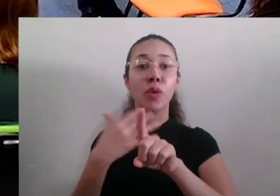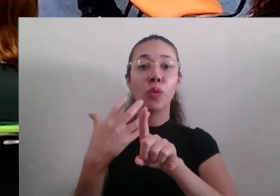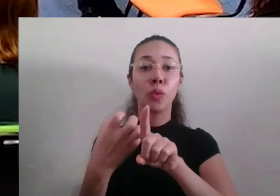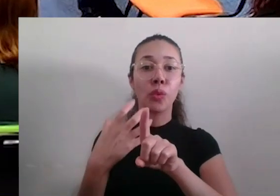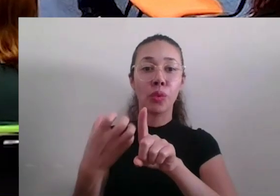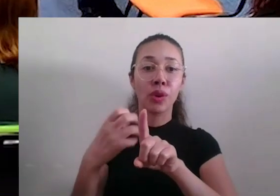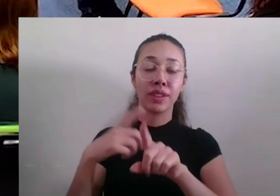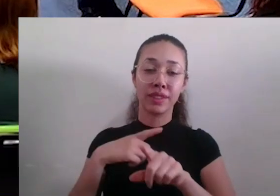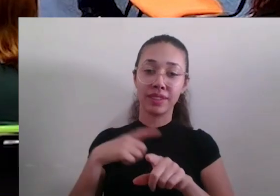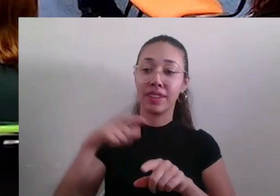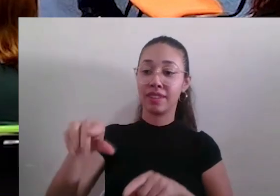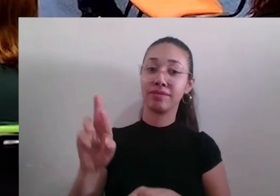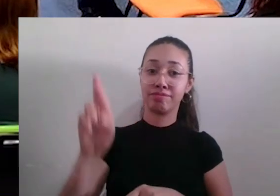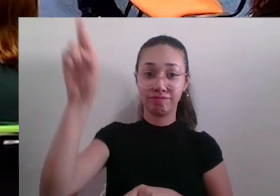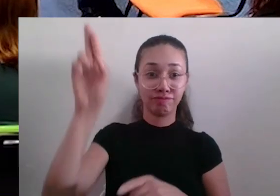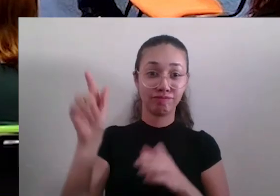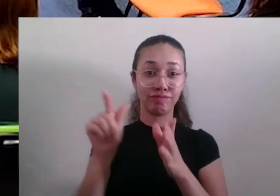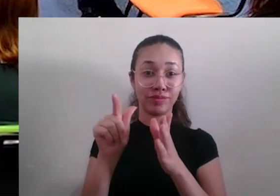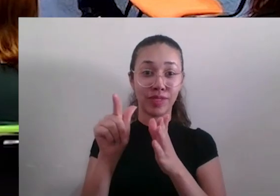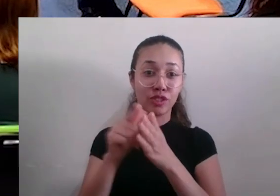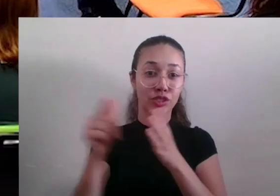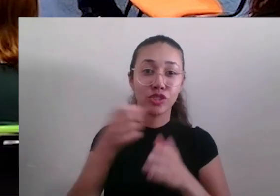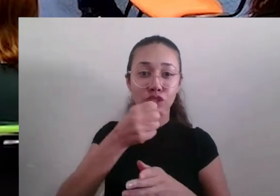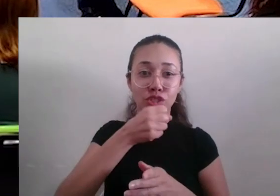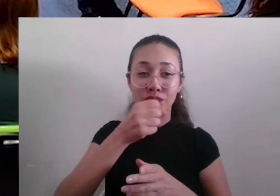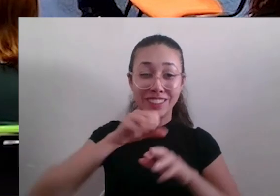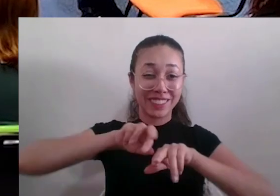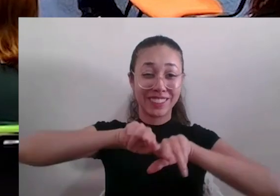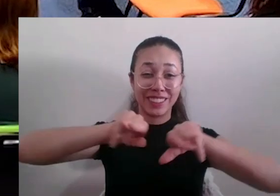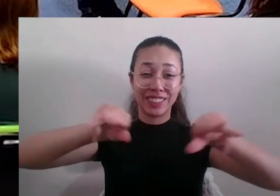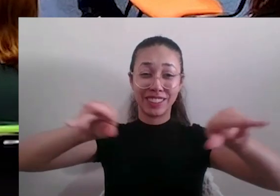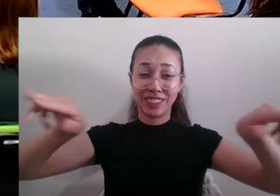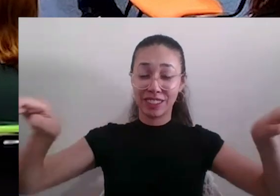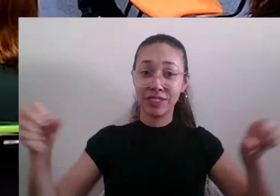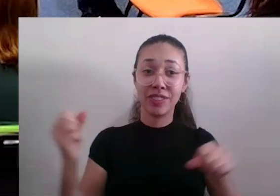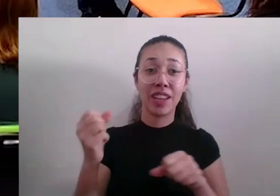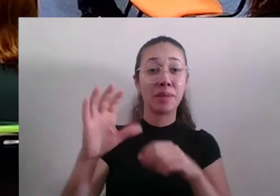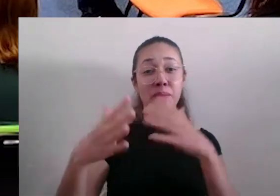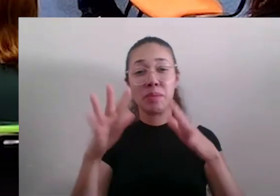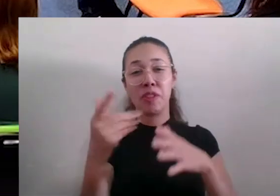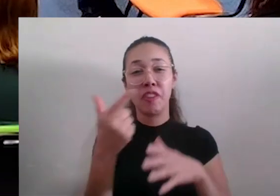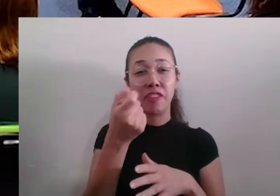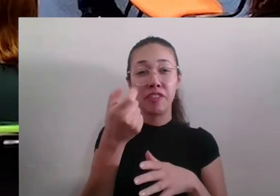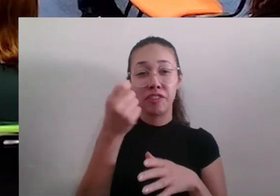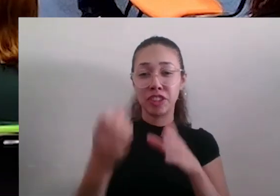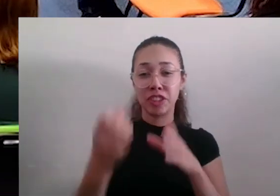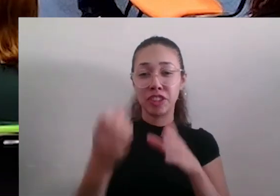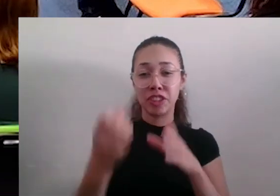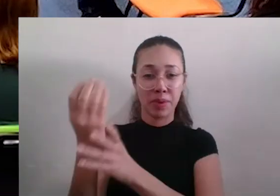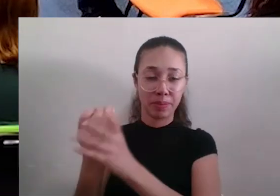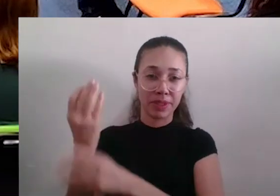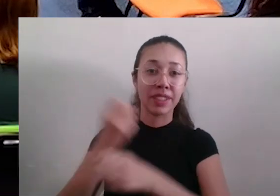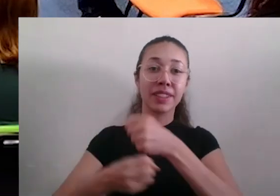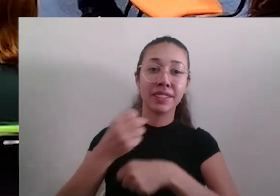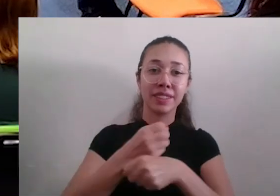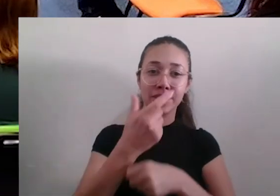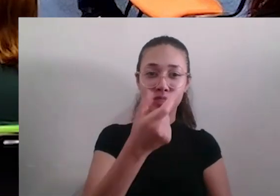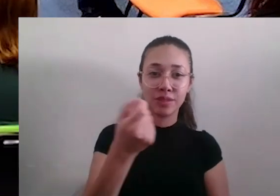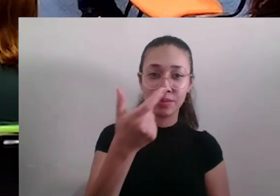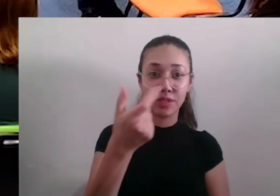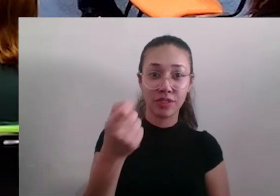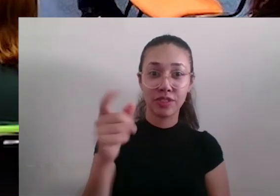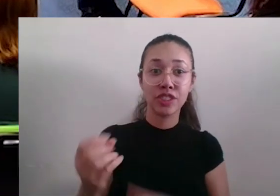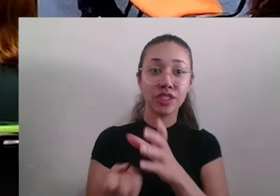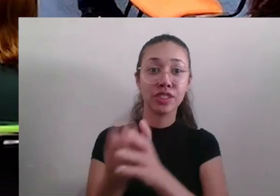mais de 20 Produções entre podcasts próprios e para clientes em 2020 foi lançada a primeira série original